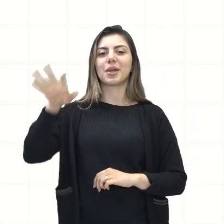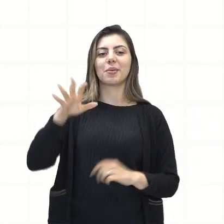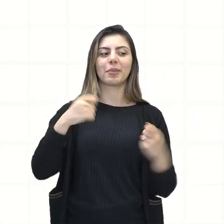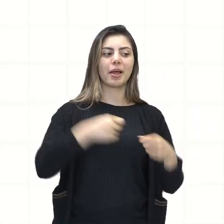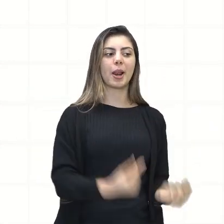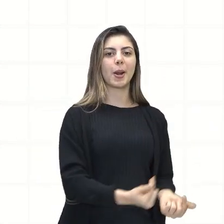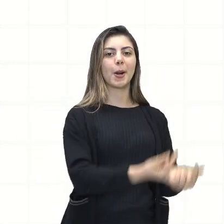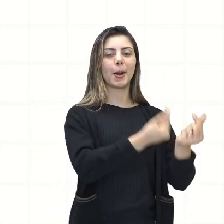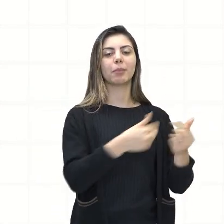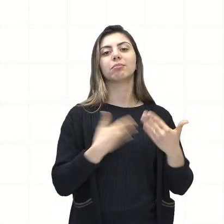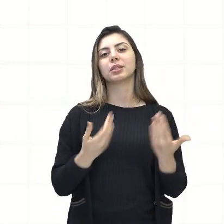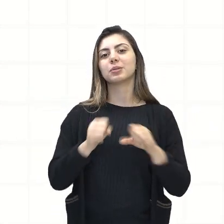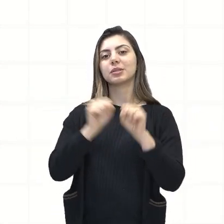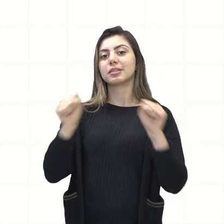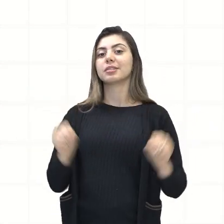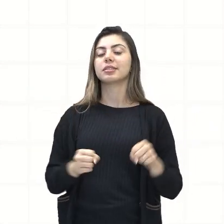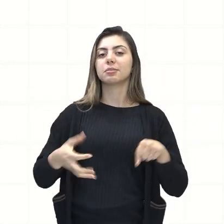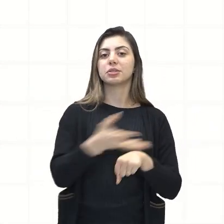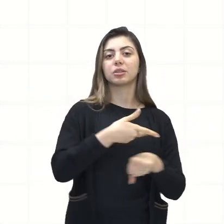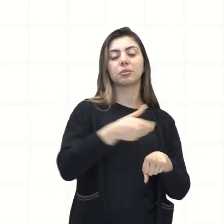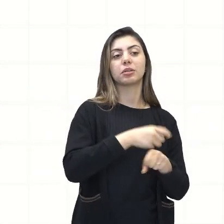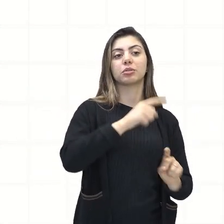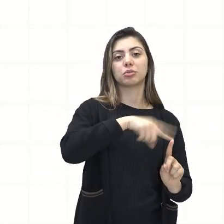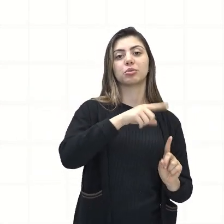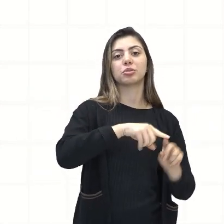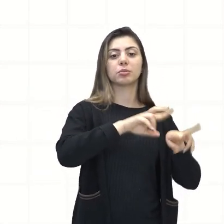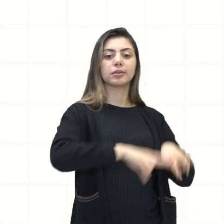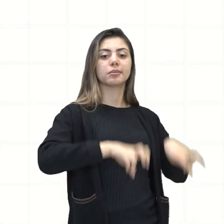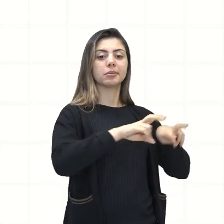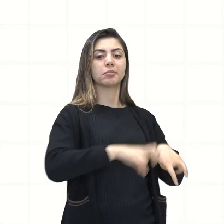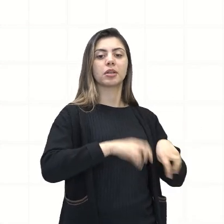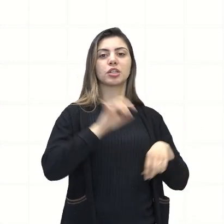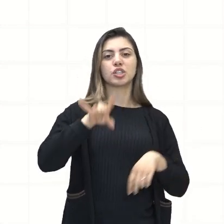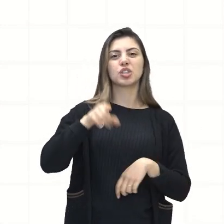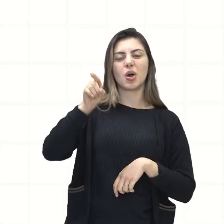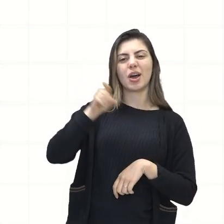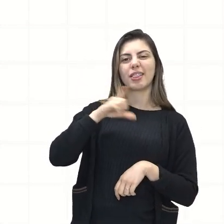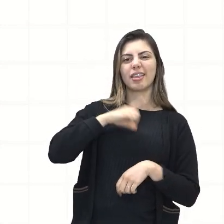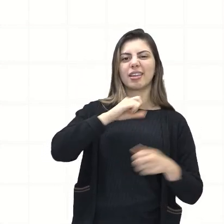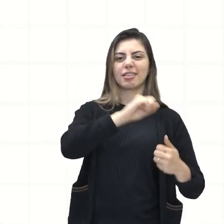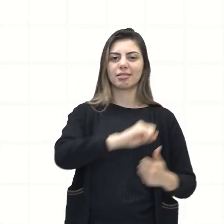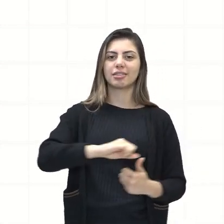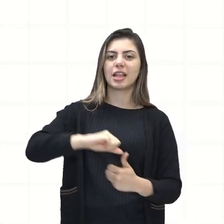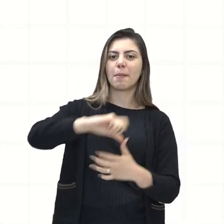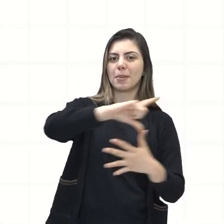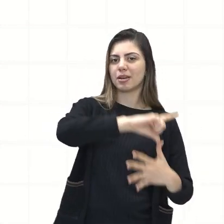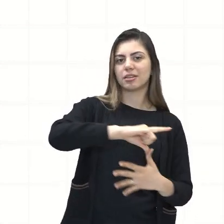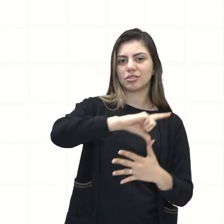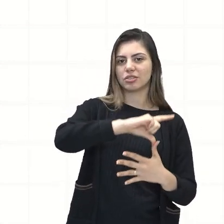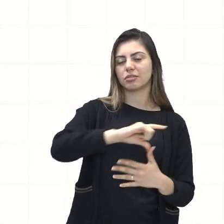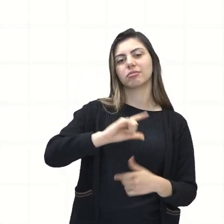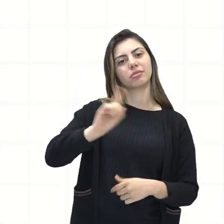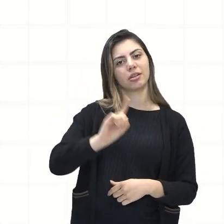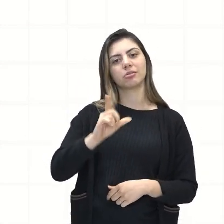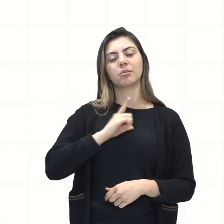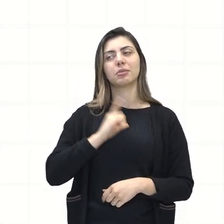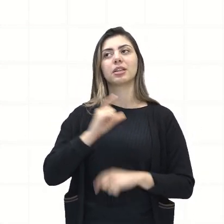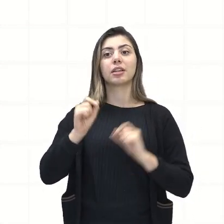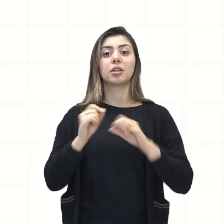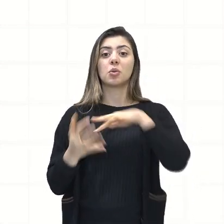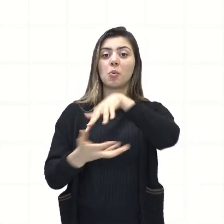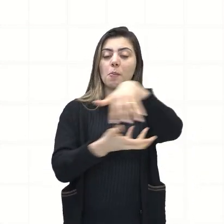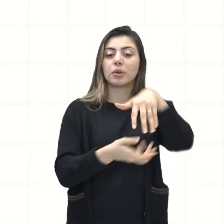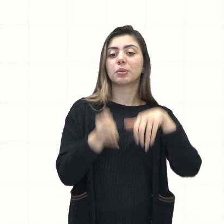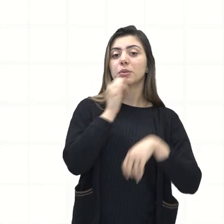de colonização, tido como de exploração, foi adotado não só na América Latina, mas em outras regiões do mundo, como na África